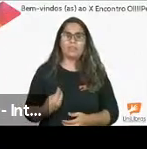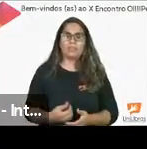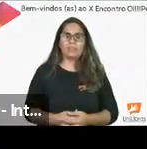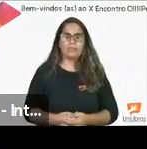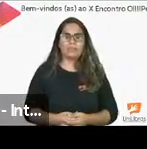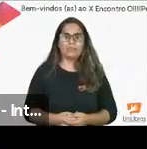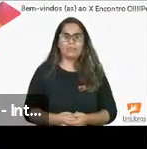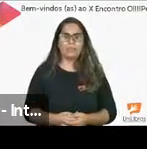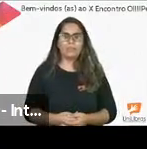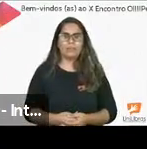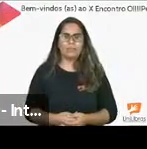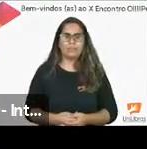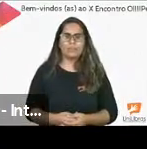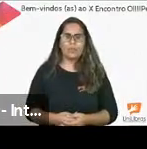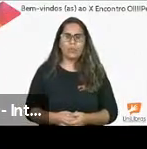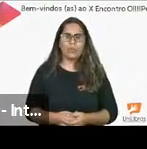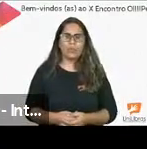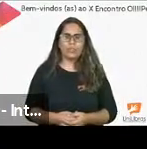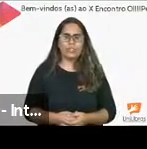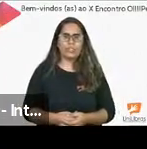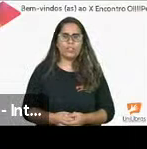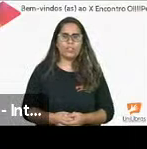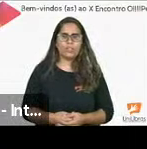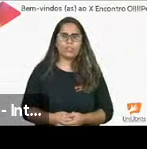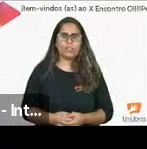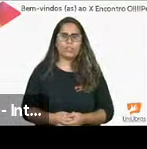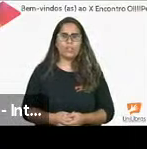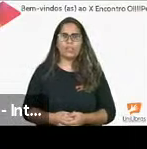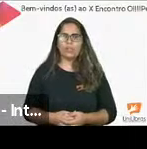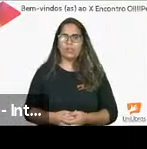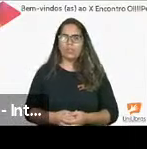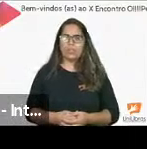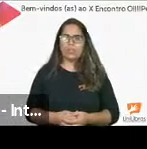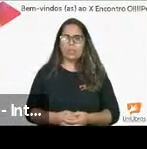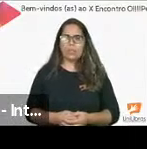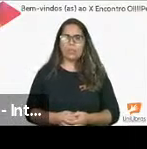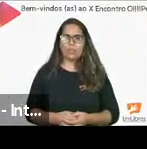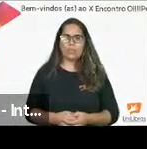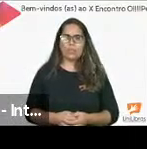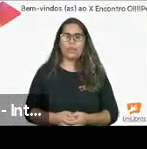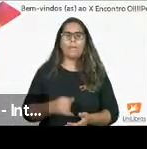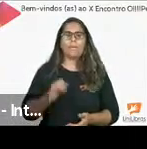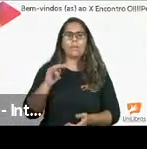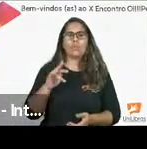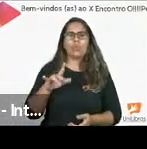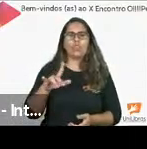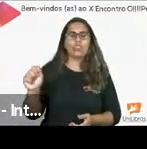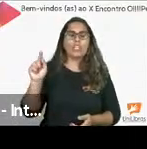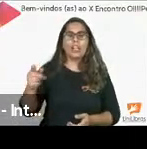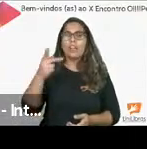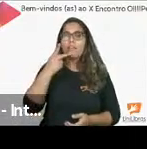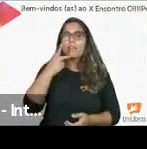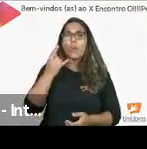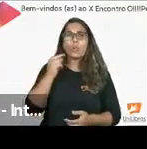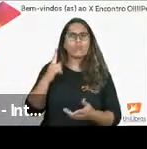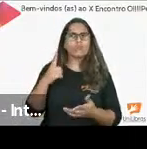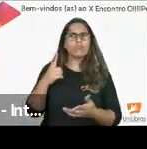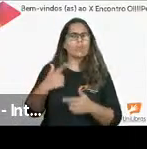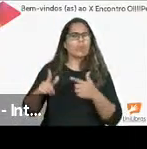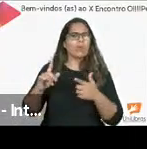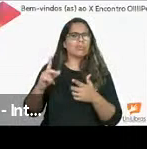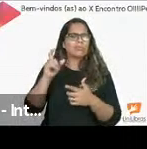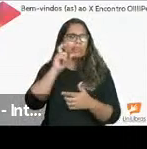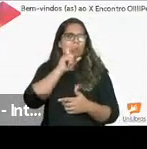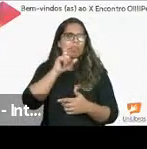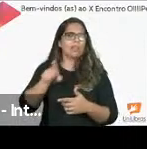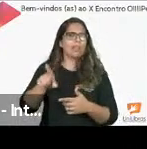Na imunologia, eu vou tentar mostrar a vocês que a gente lida com um equívoco, uma falácia,